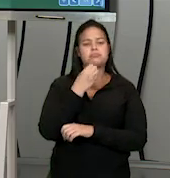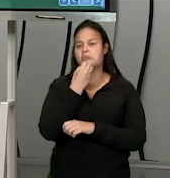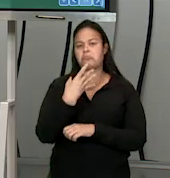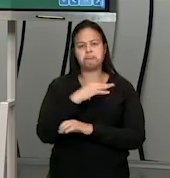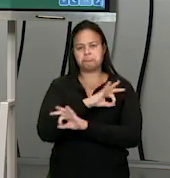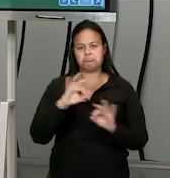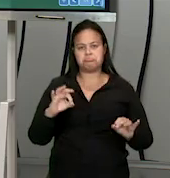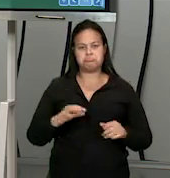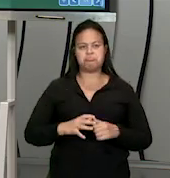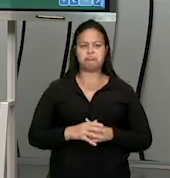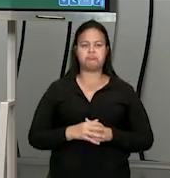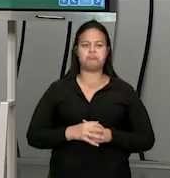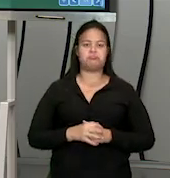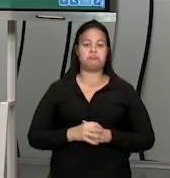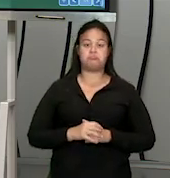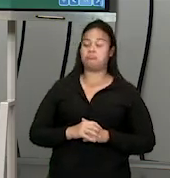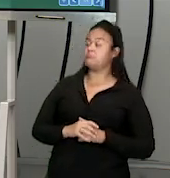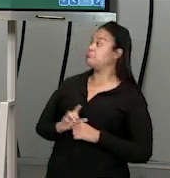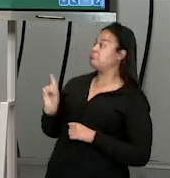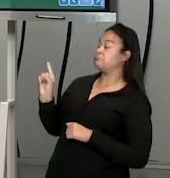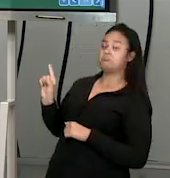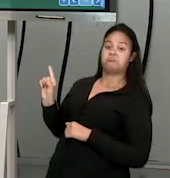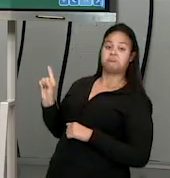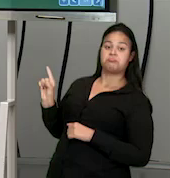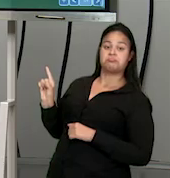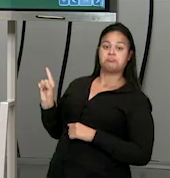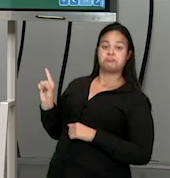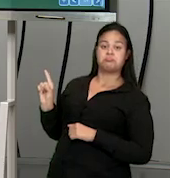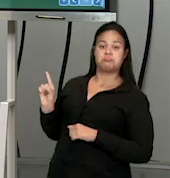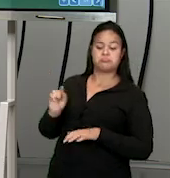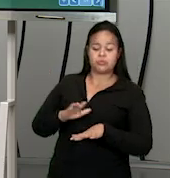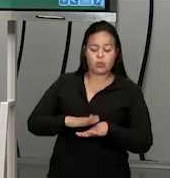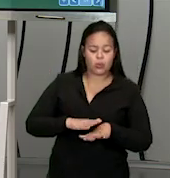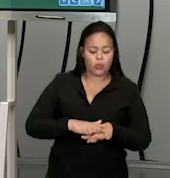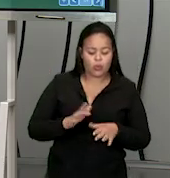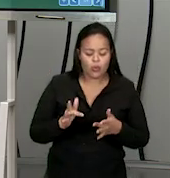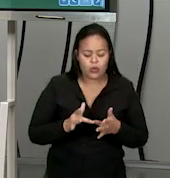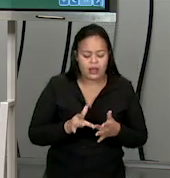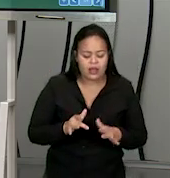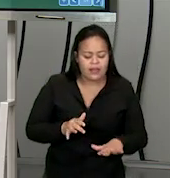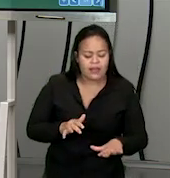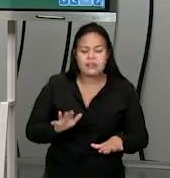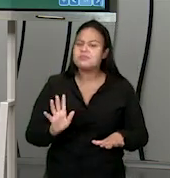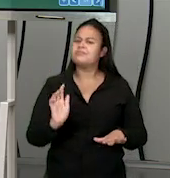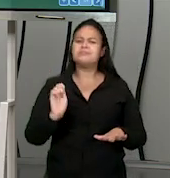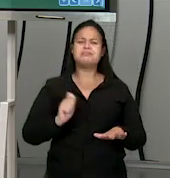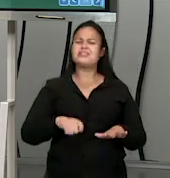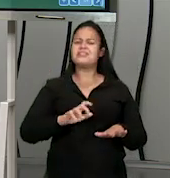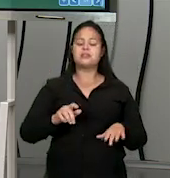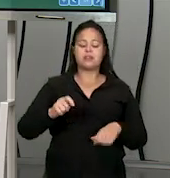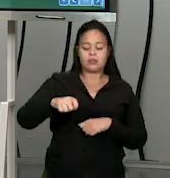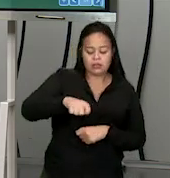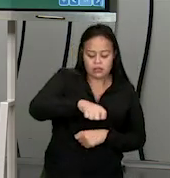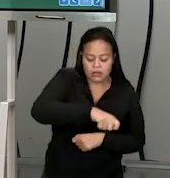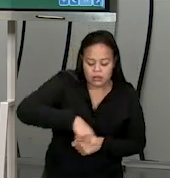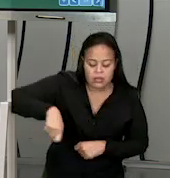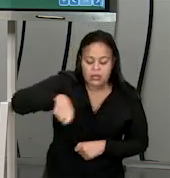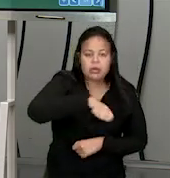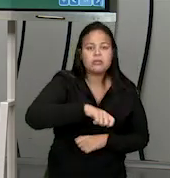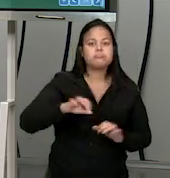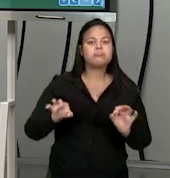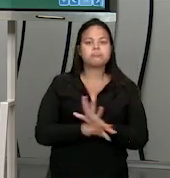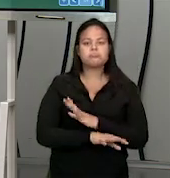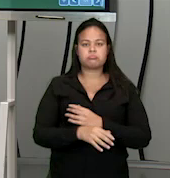mão. É isso daí que a gente faz, tá certo? E agora você vai